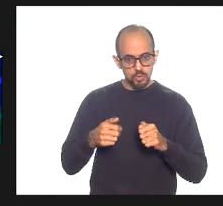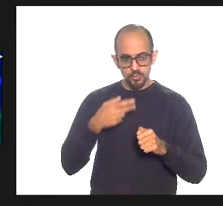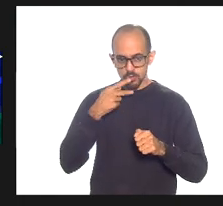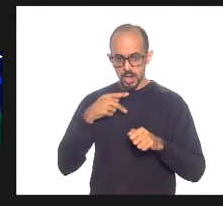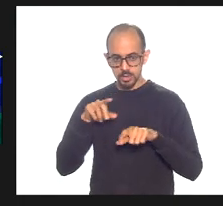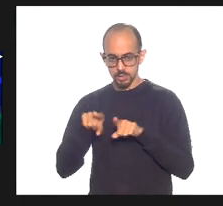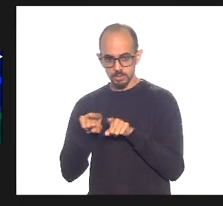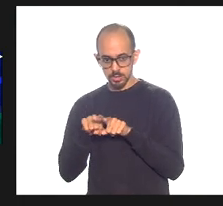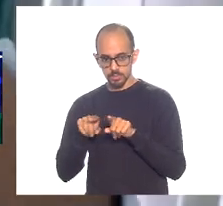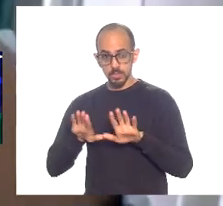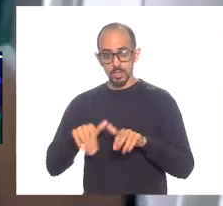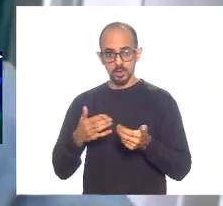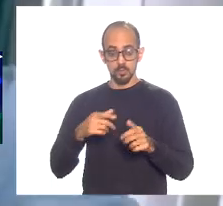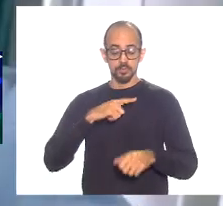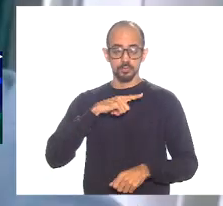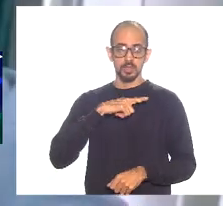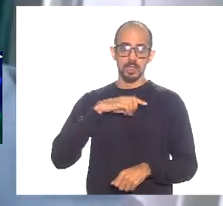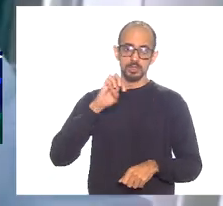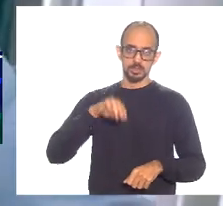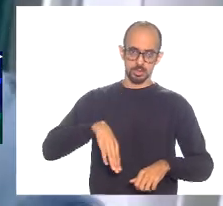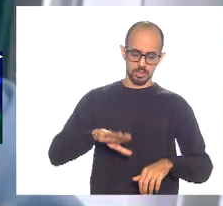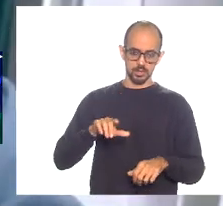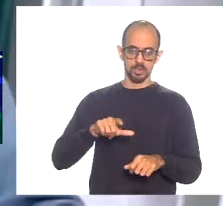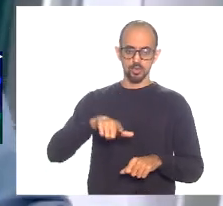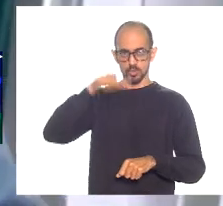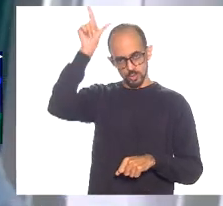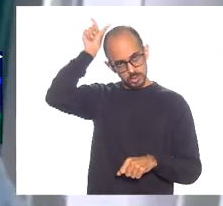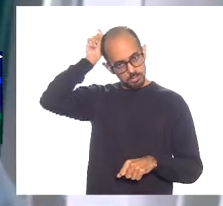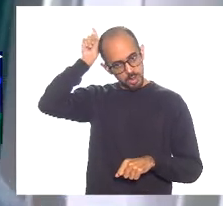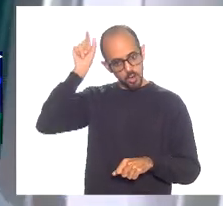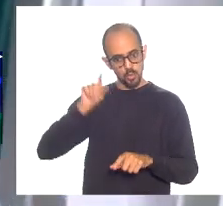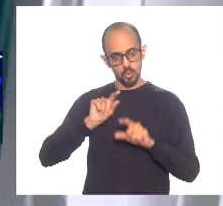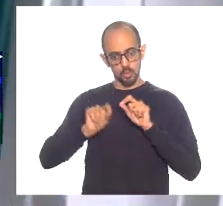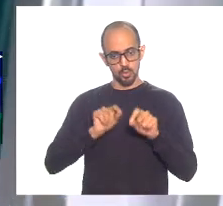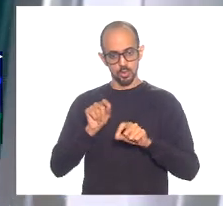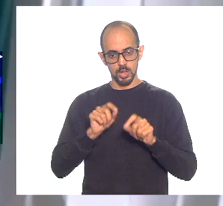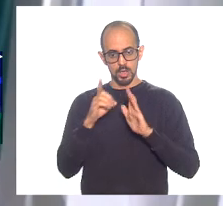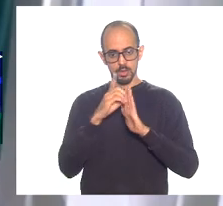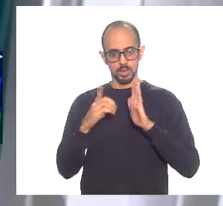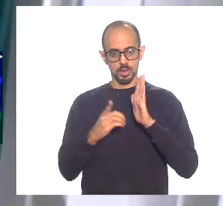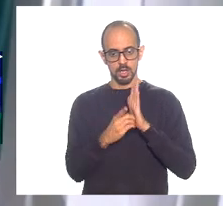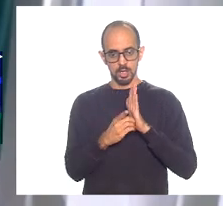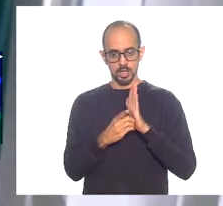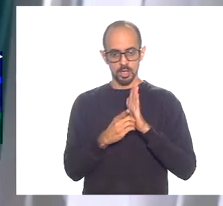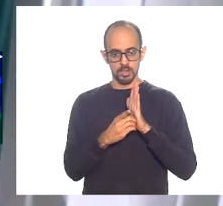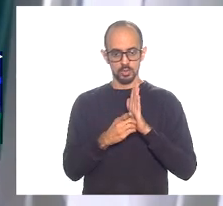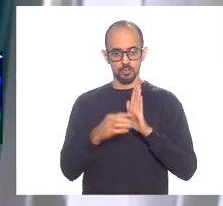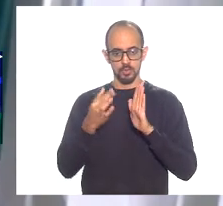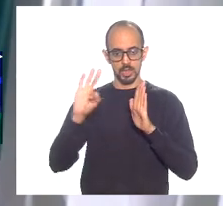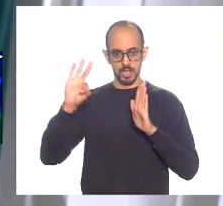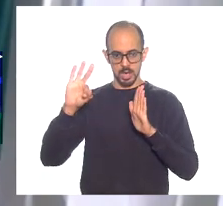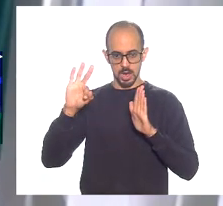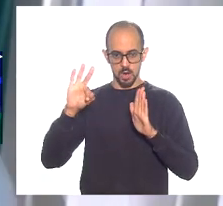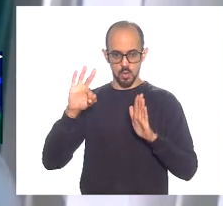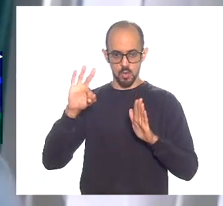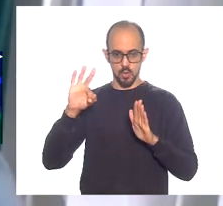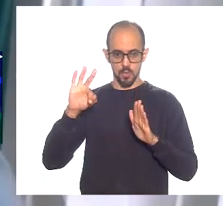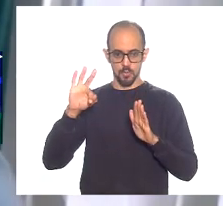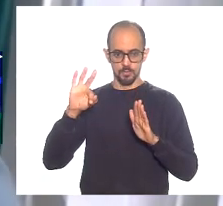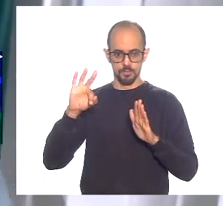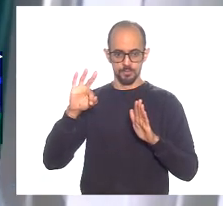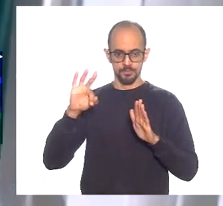primeiro dizer o seguinte tem sim Deputado Luiz Paulo tem sim é no decreto no decreto Federal